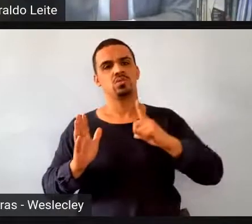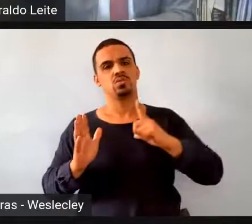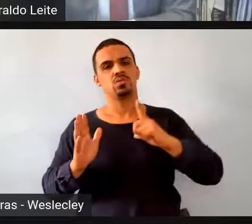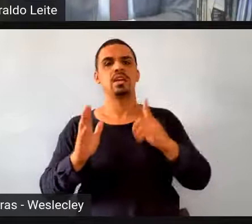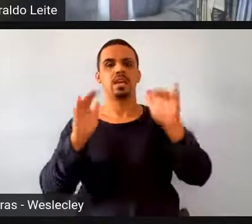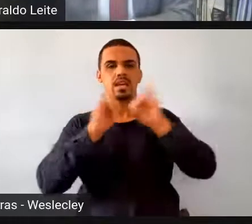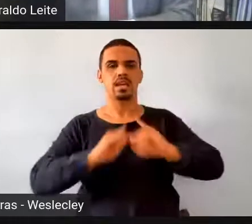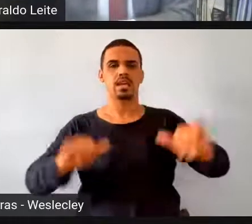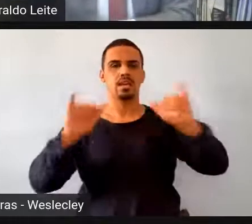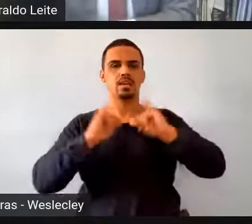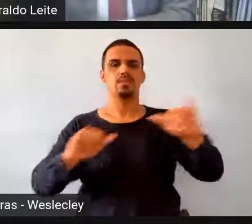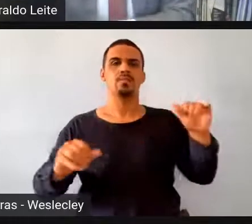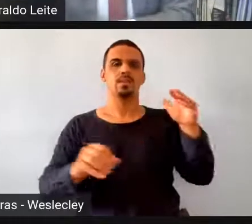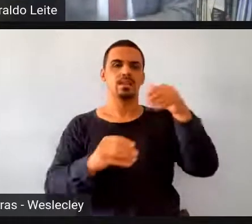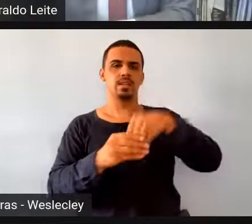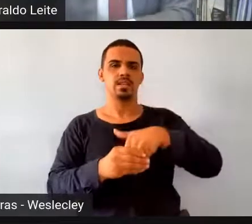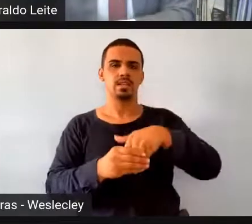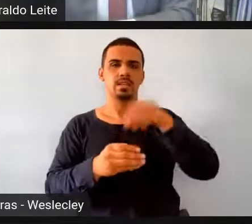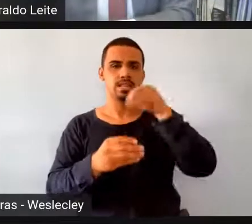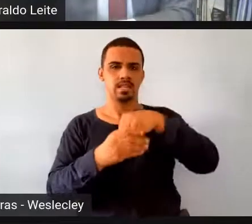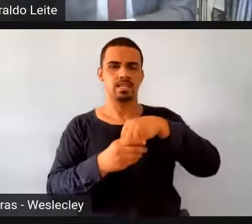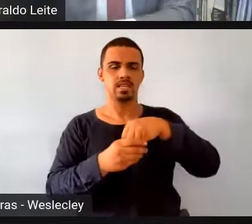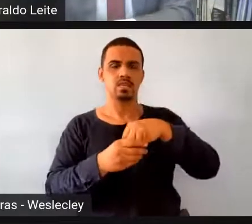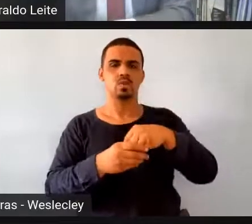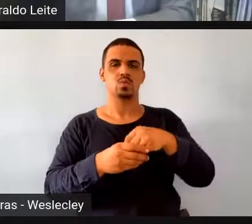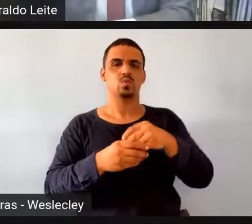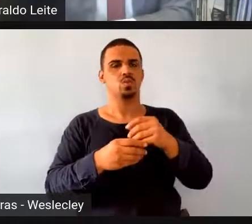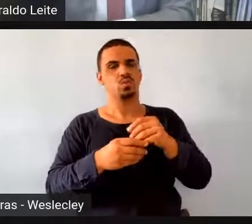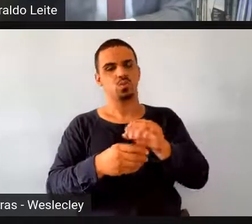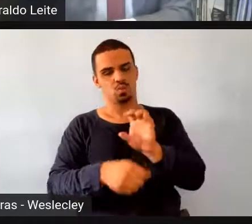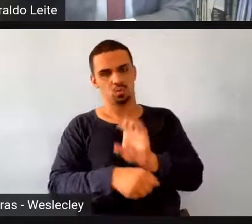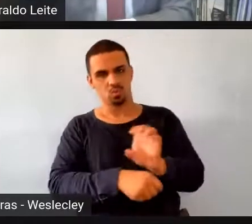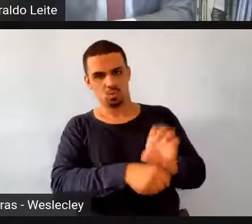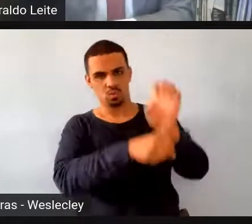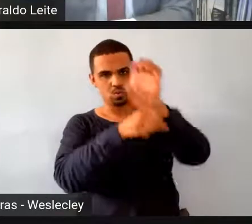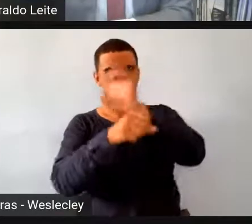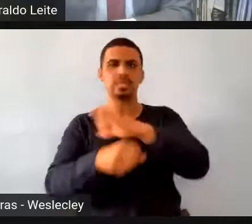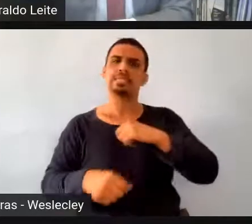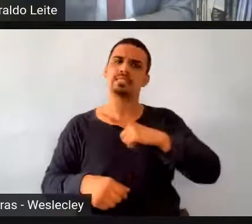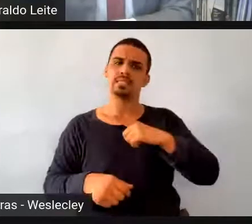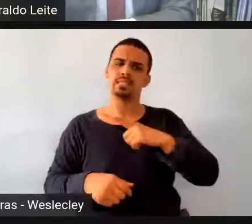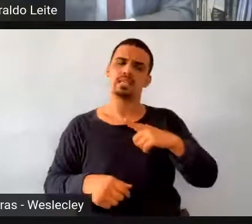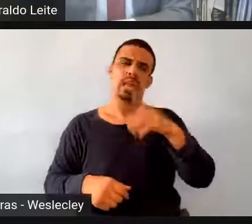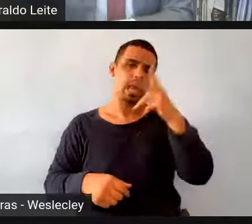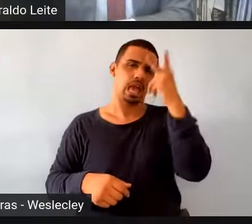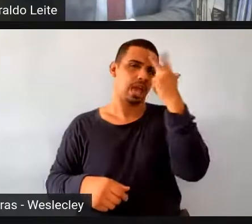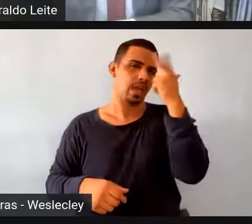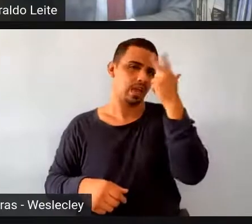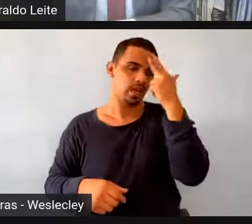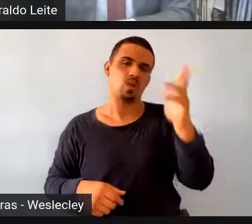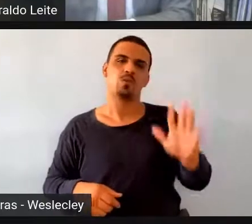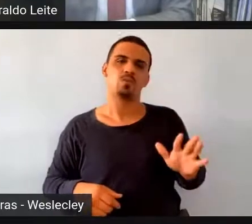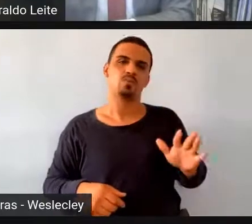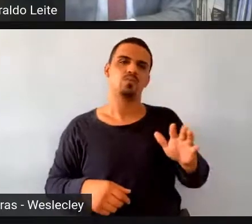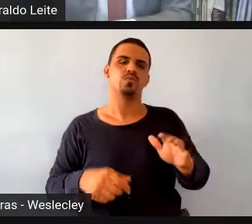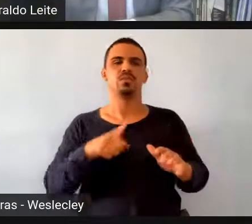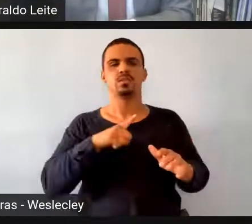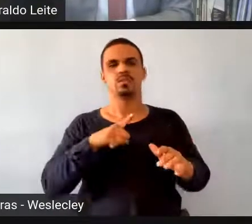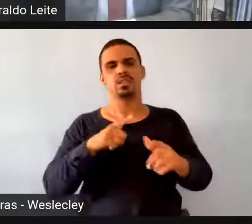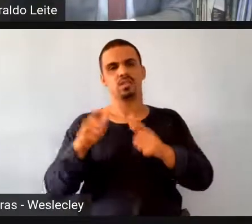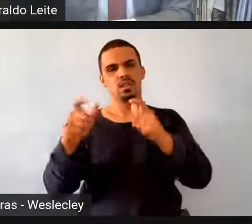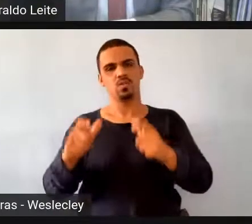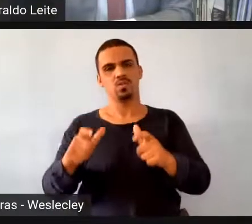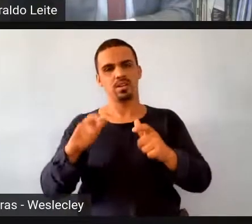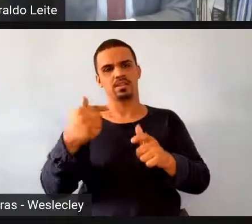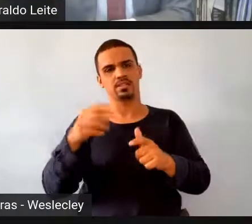que é um pouco mais governável, enfim. Esse tipo de coisa. Isso é muito comum também. Né? Distritos de 70, distritos de